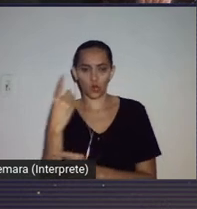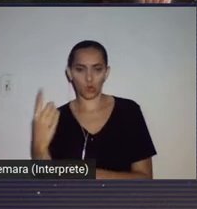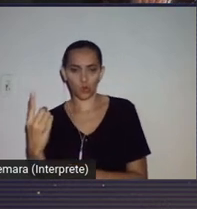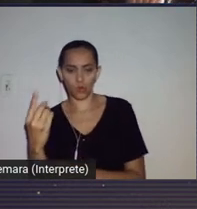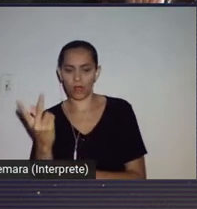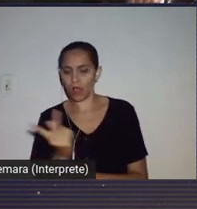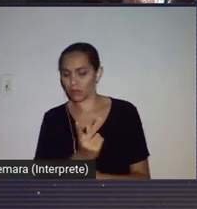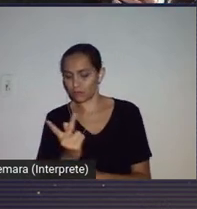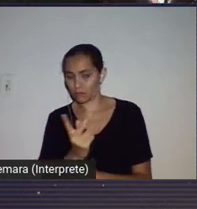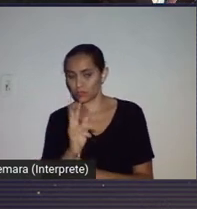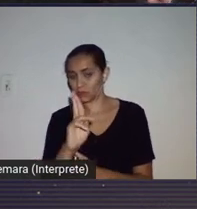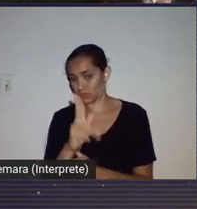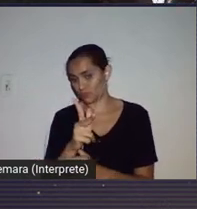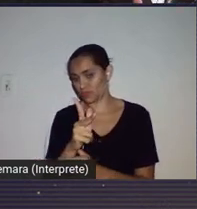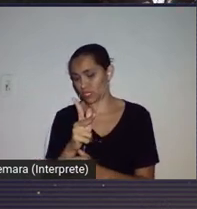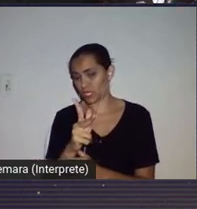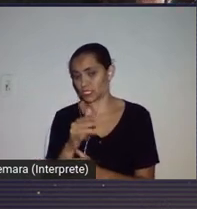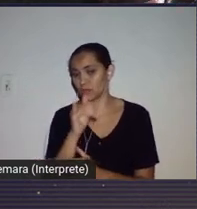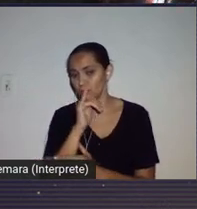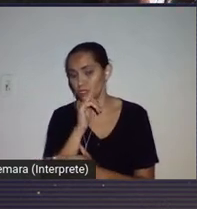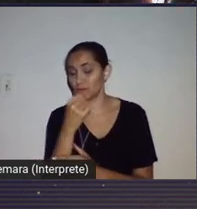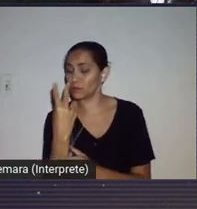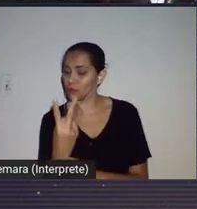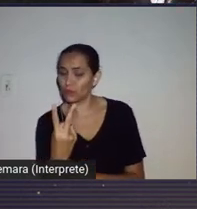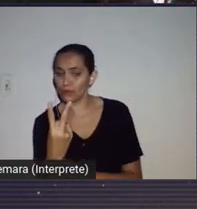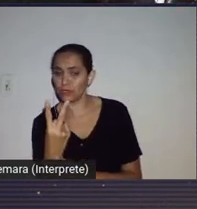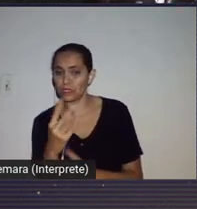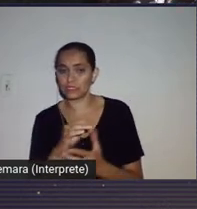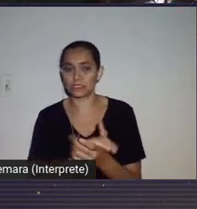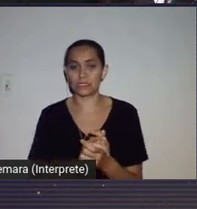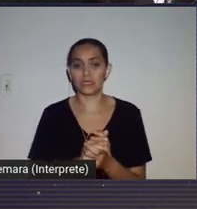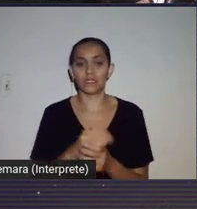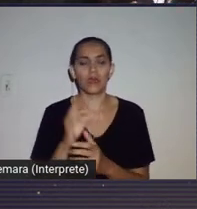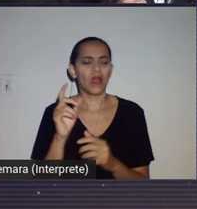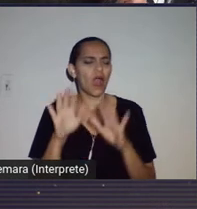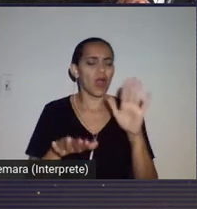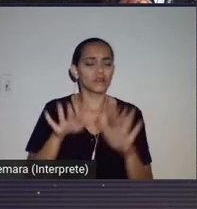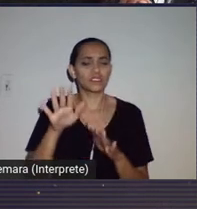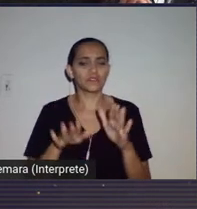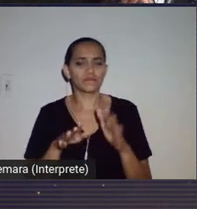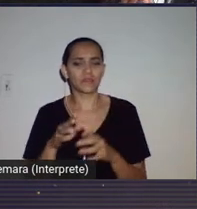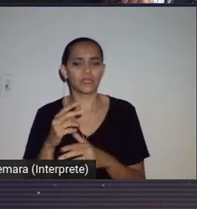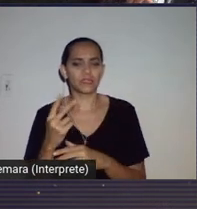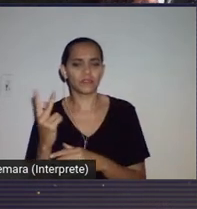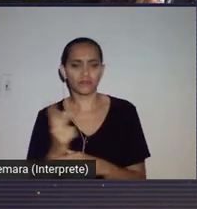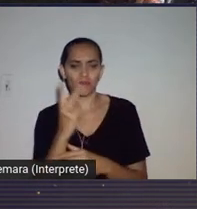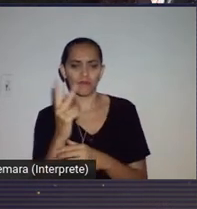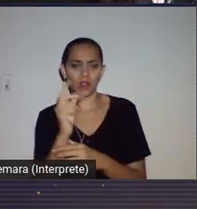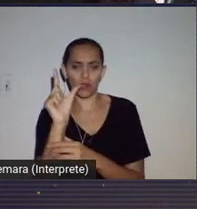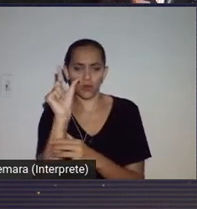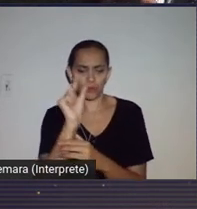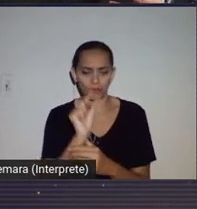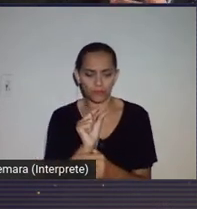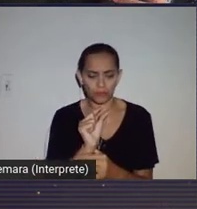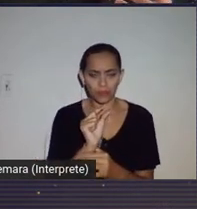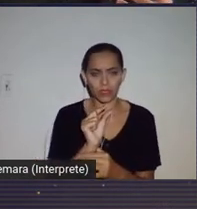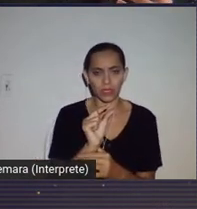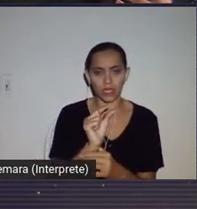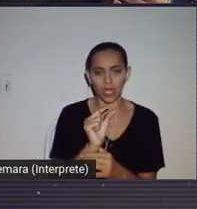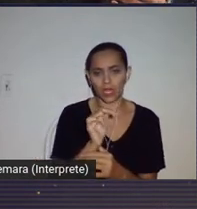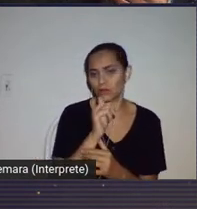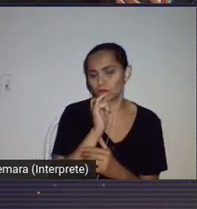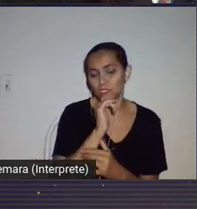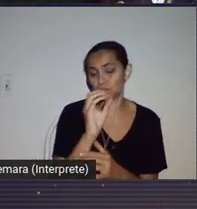2. Ou um valor muito pequeno, digamos, muito próximo de zero. Então, você quer meio que detectar essas anomalias, mas quando